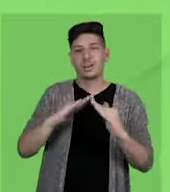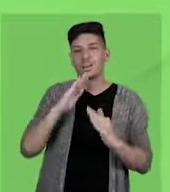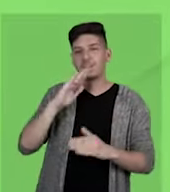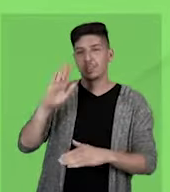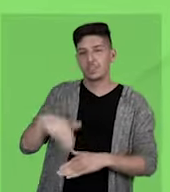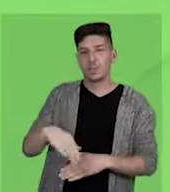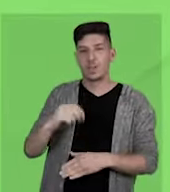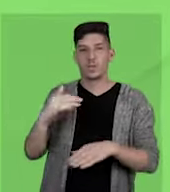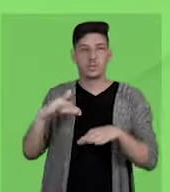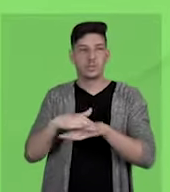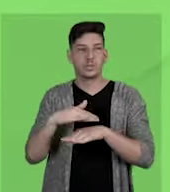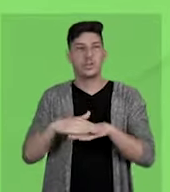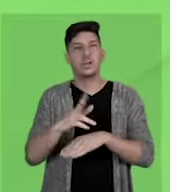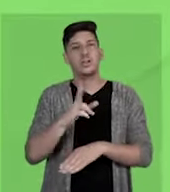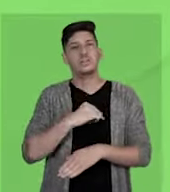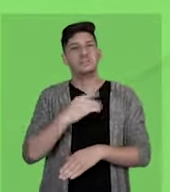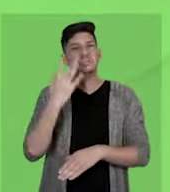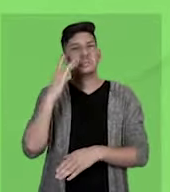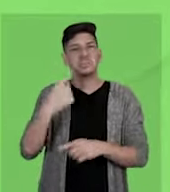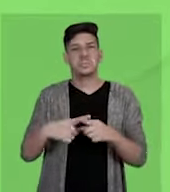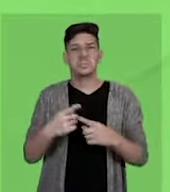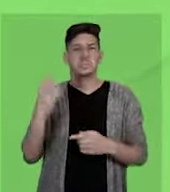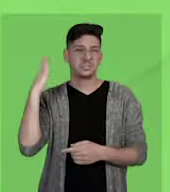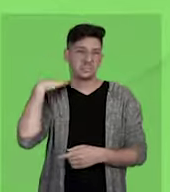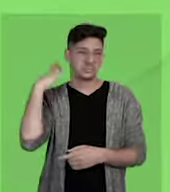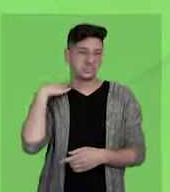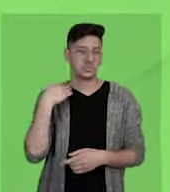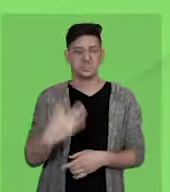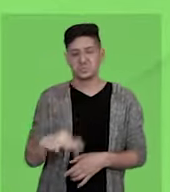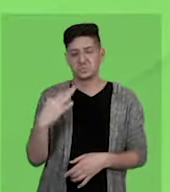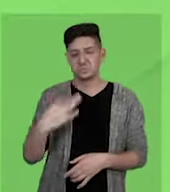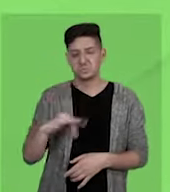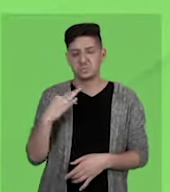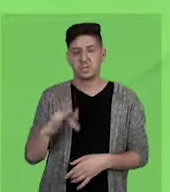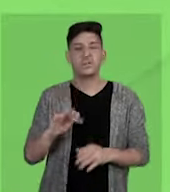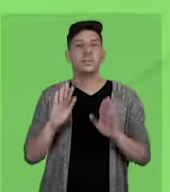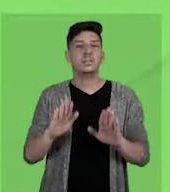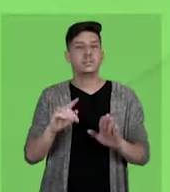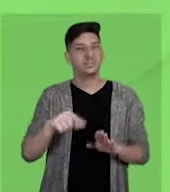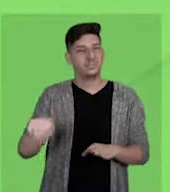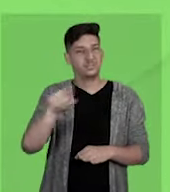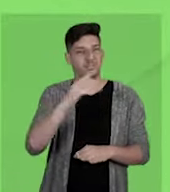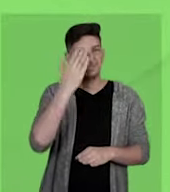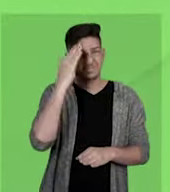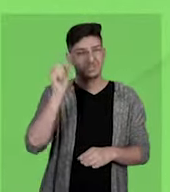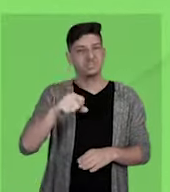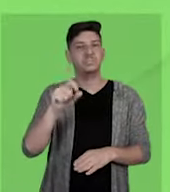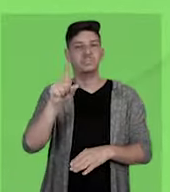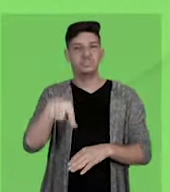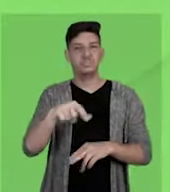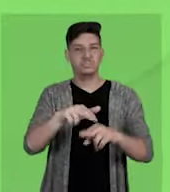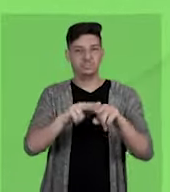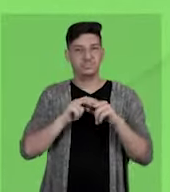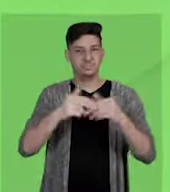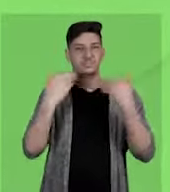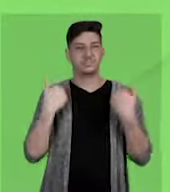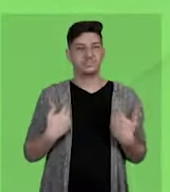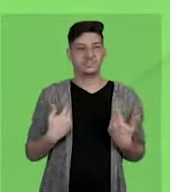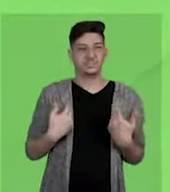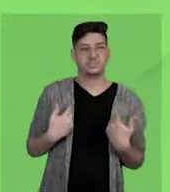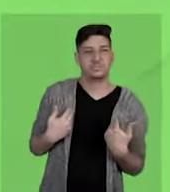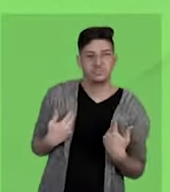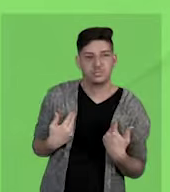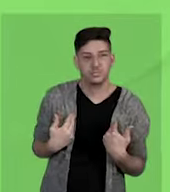nossa, não sei por que as minhas costas estão doendo tanto, mas no final das contas, você sabe sim, é o desvio postural. Esse desvio postural,